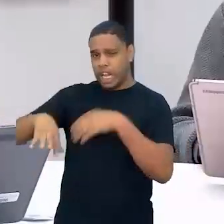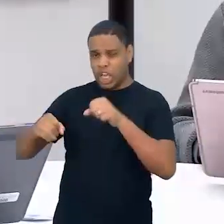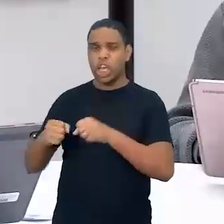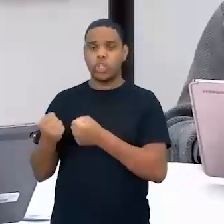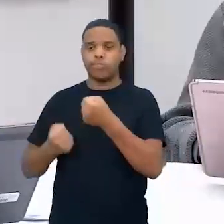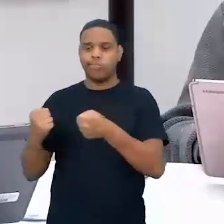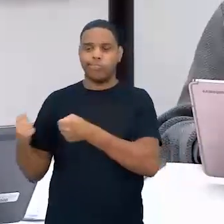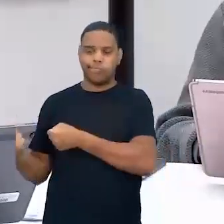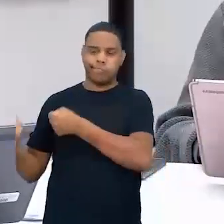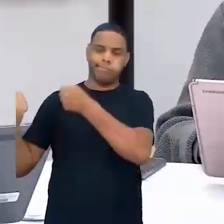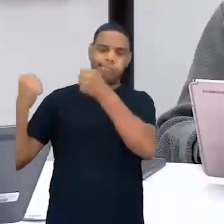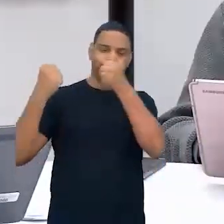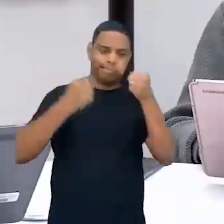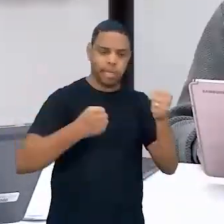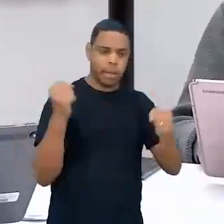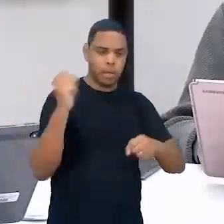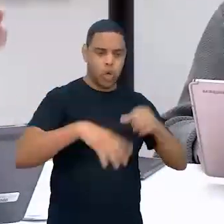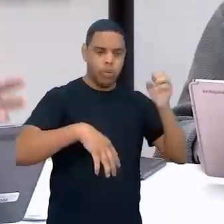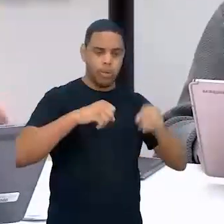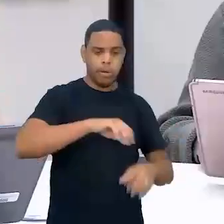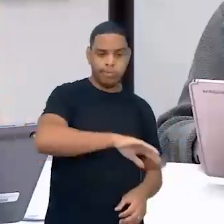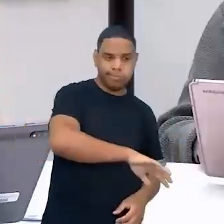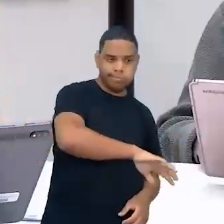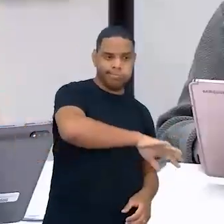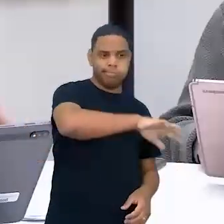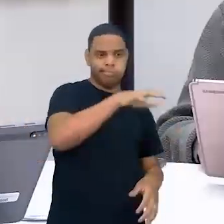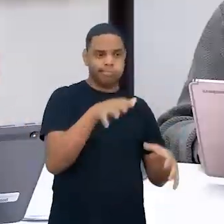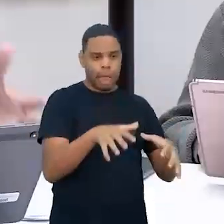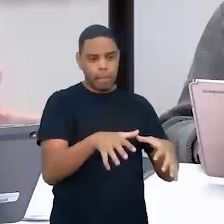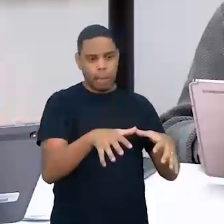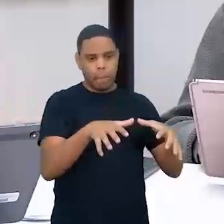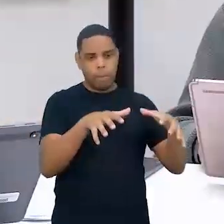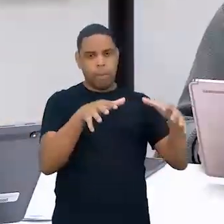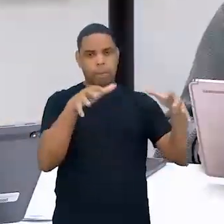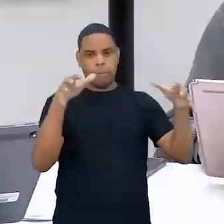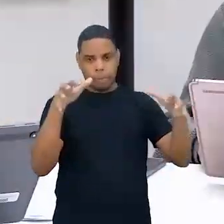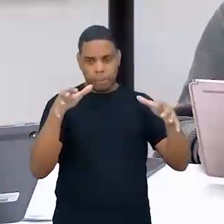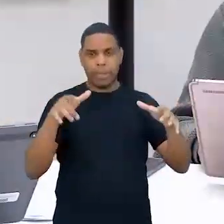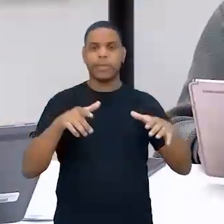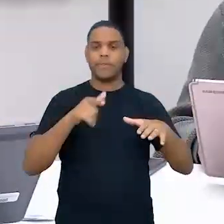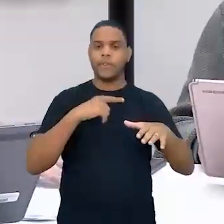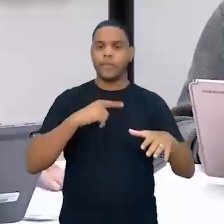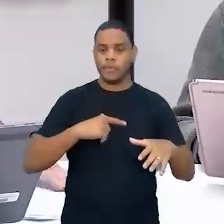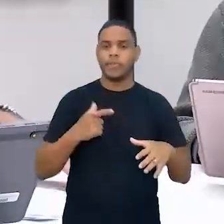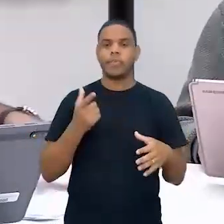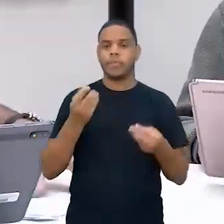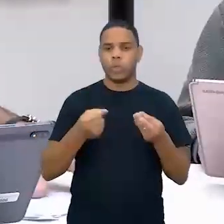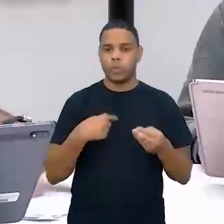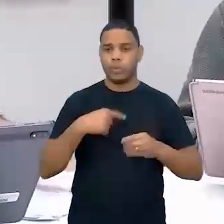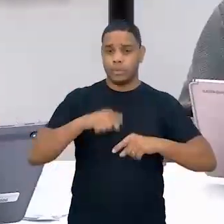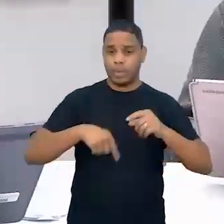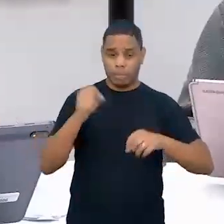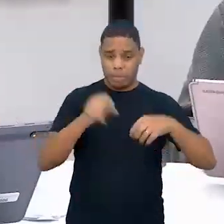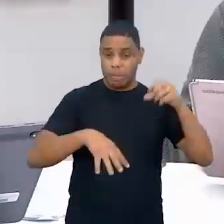resíduos. Ela não permite a permeabilização do solo com esse material